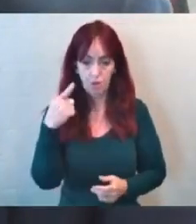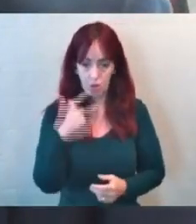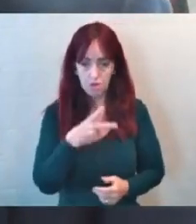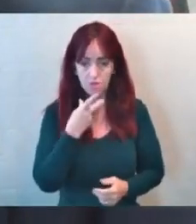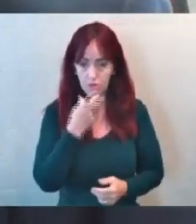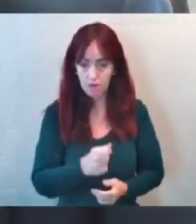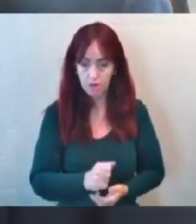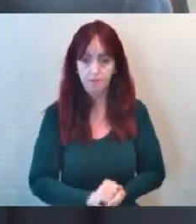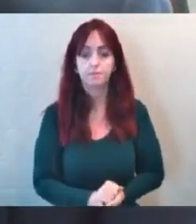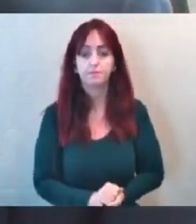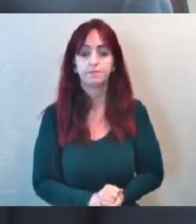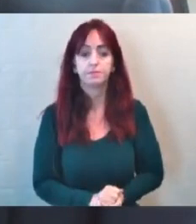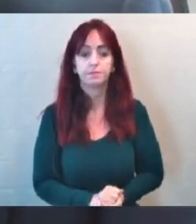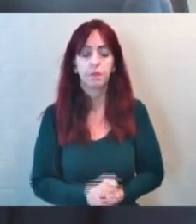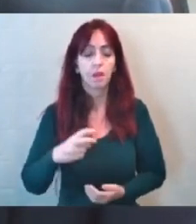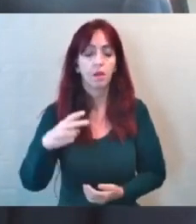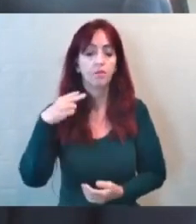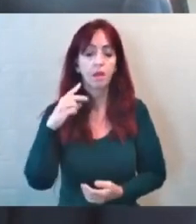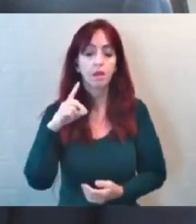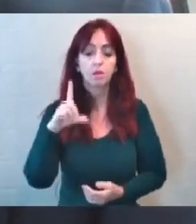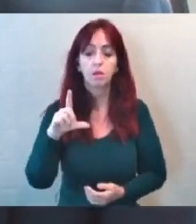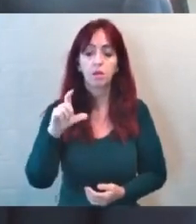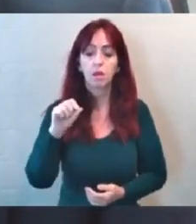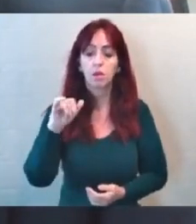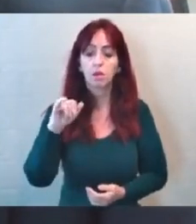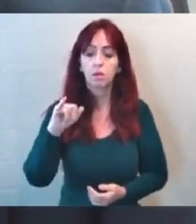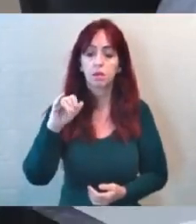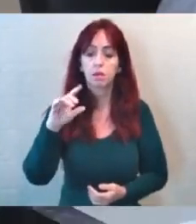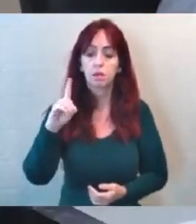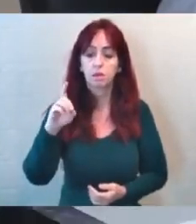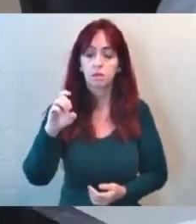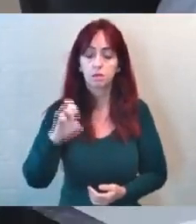Repetindo. Vereadora Eloide, a senhora me ouve bem?